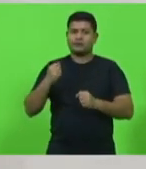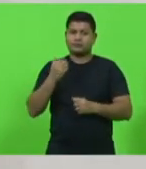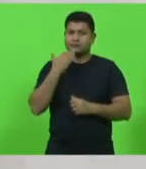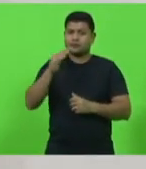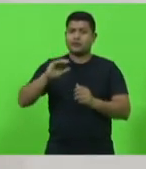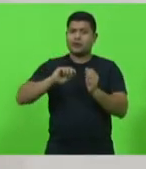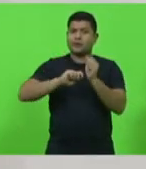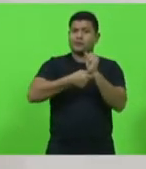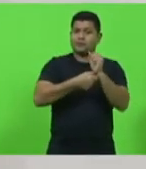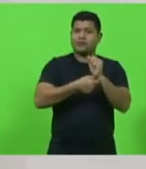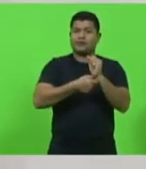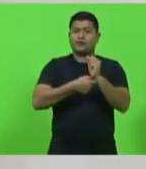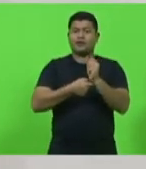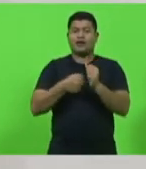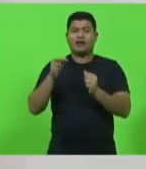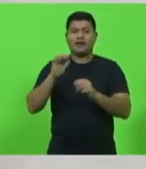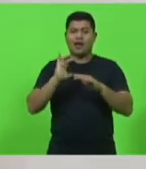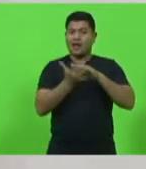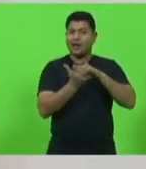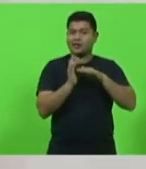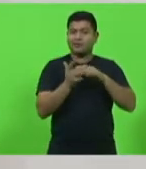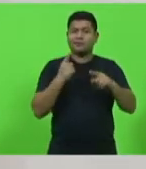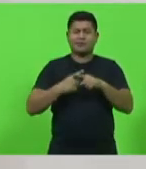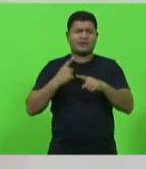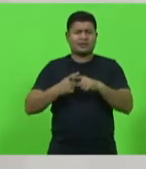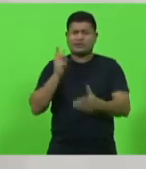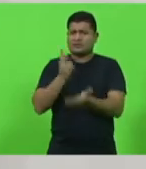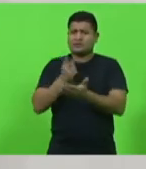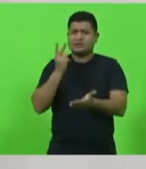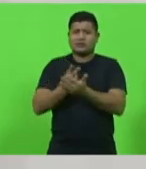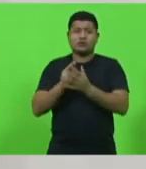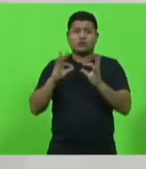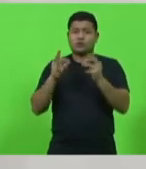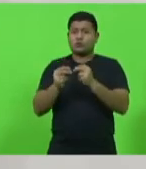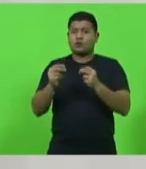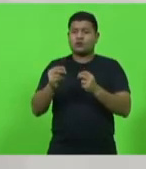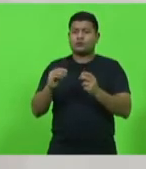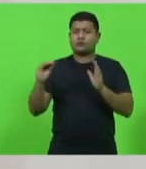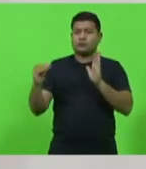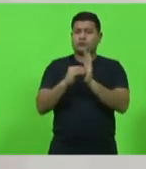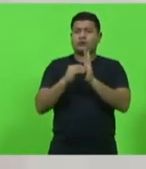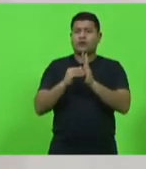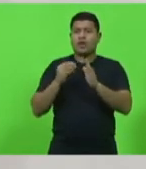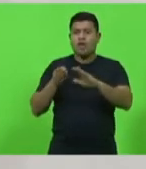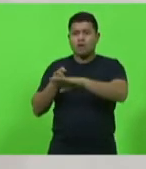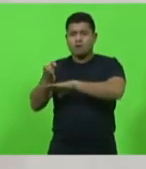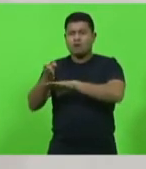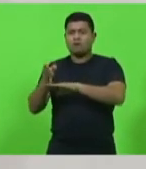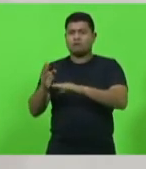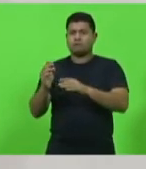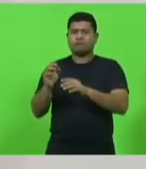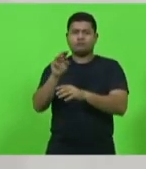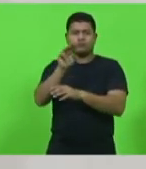nas redes sociais, porque toda publicação dele eu entro com alguma publicação.